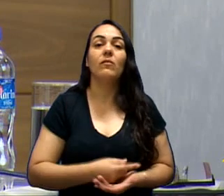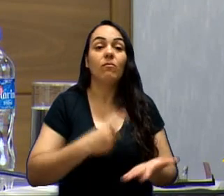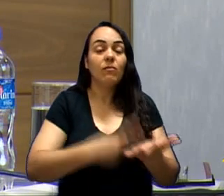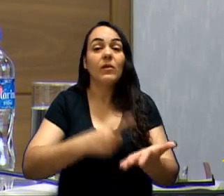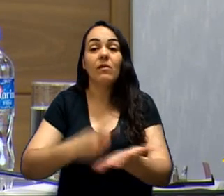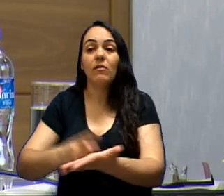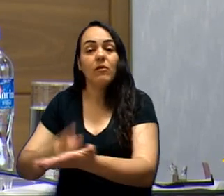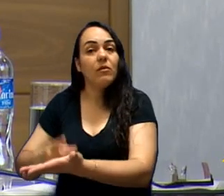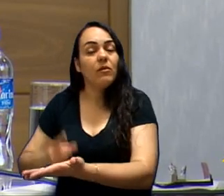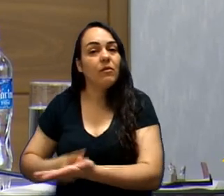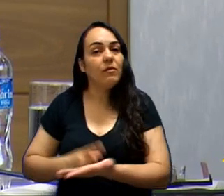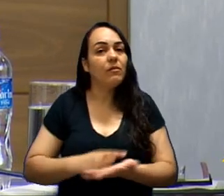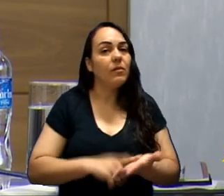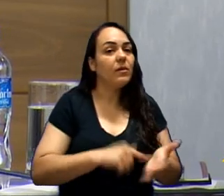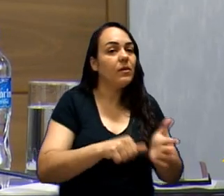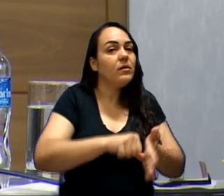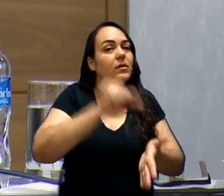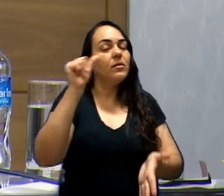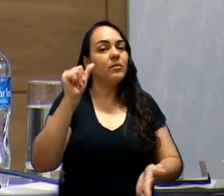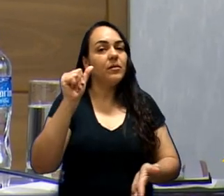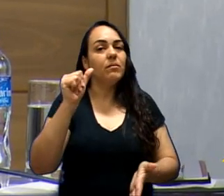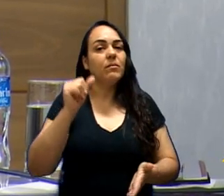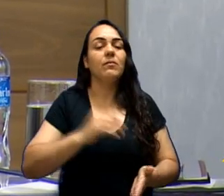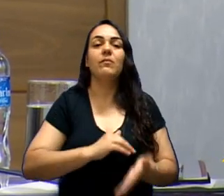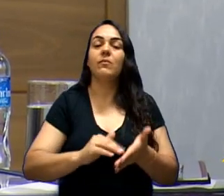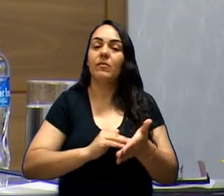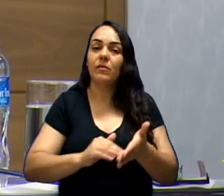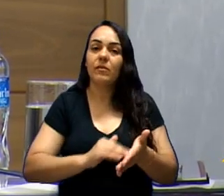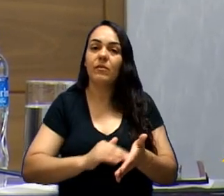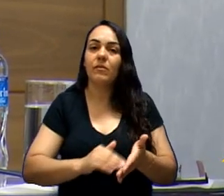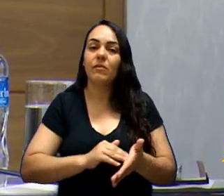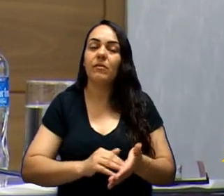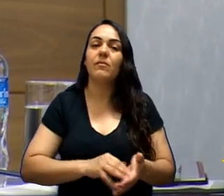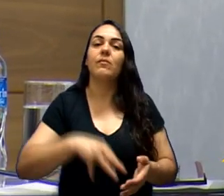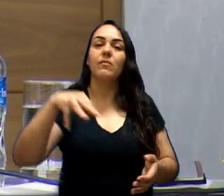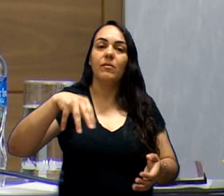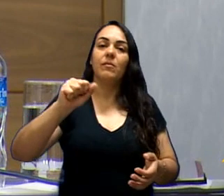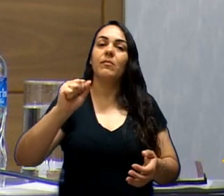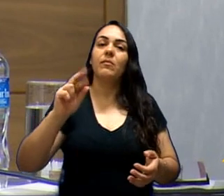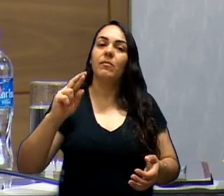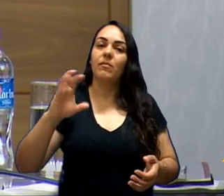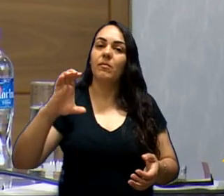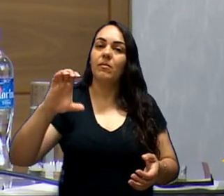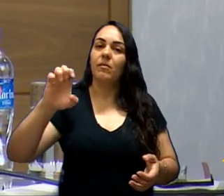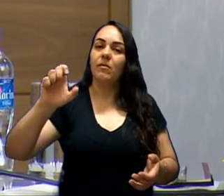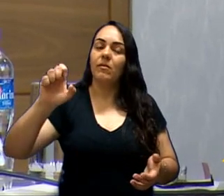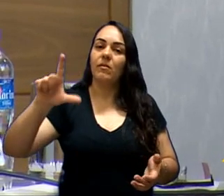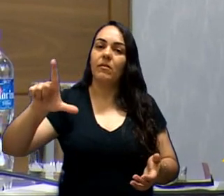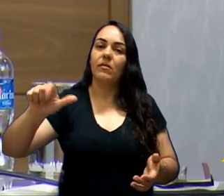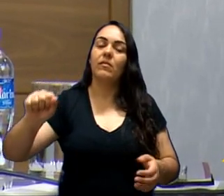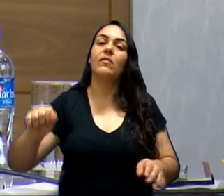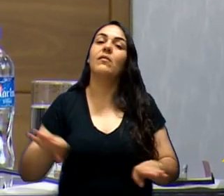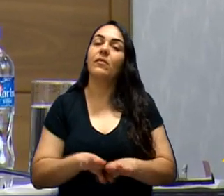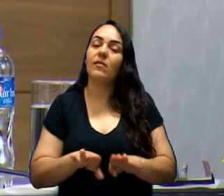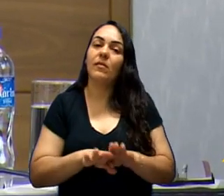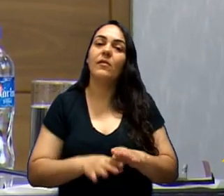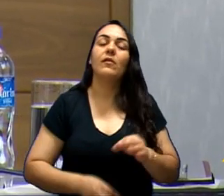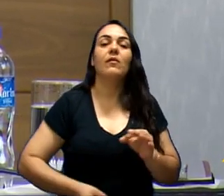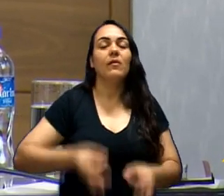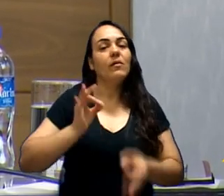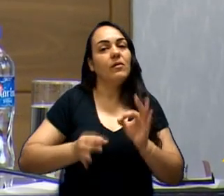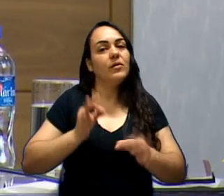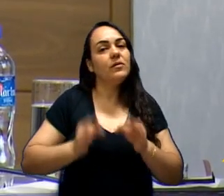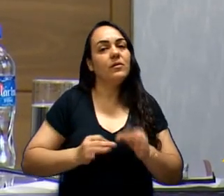estamos convidando, num primeiro momento, o secretário da Fazenda, Marcelo Regalado, doutora Roberta, secretária jurídica, e